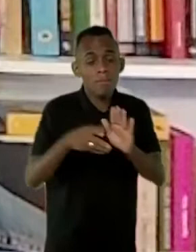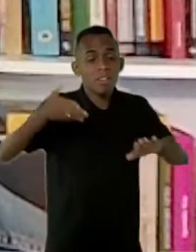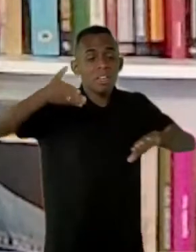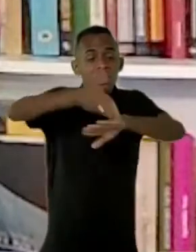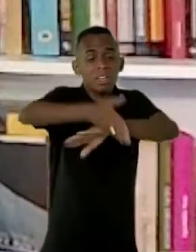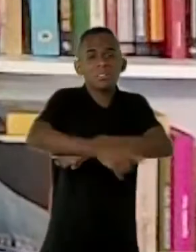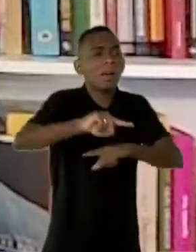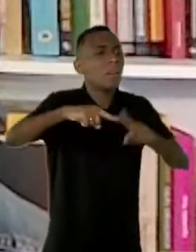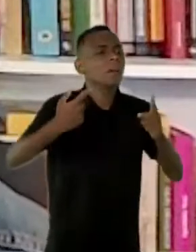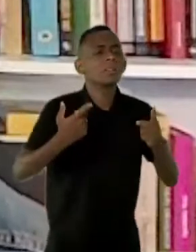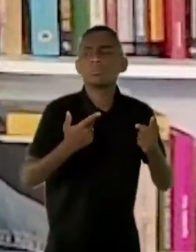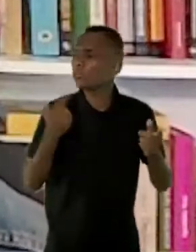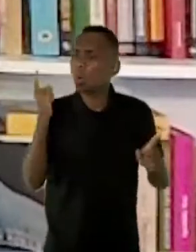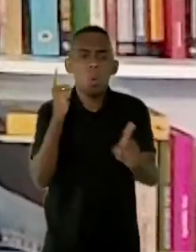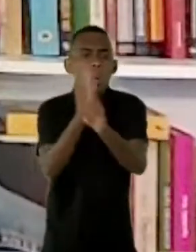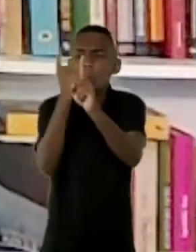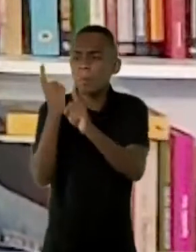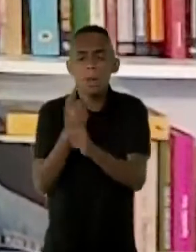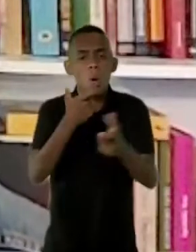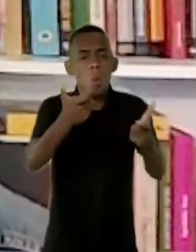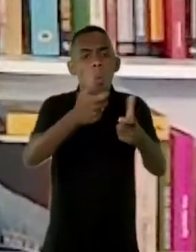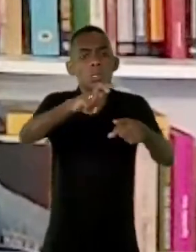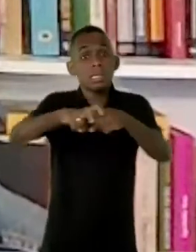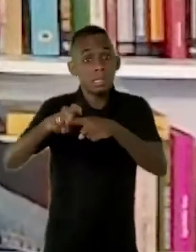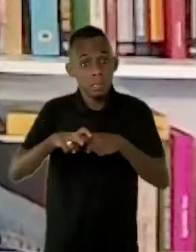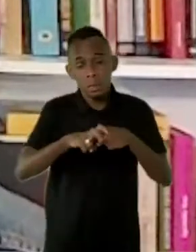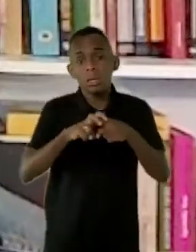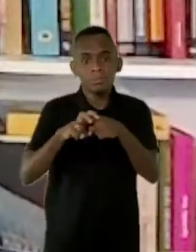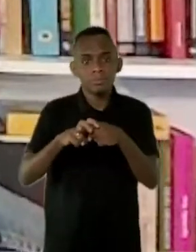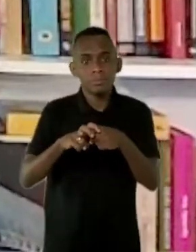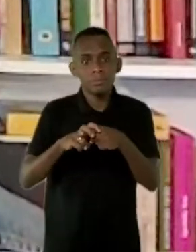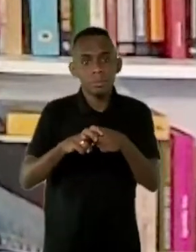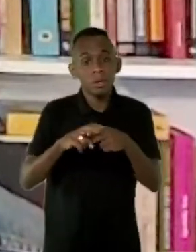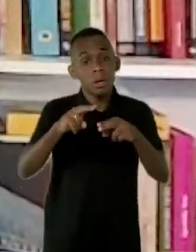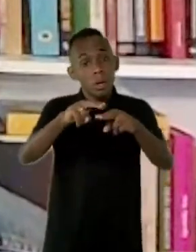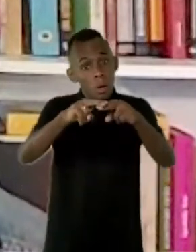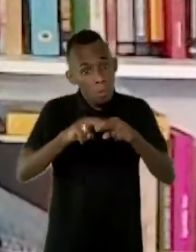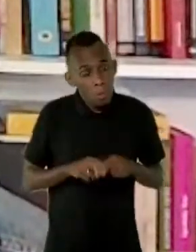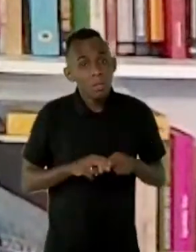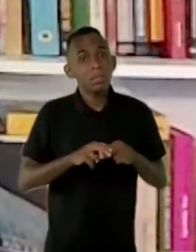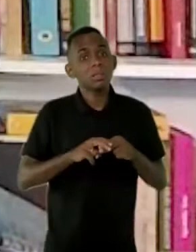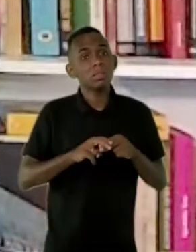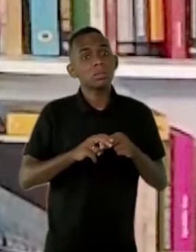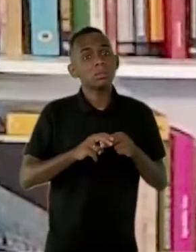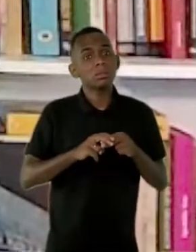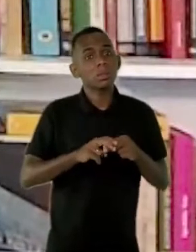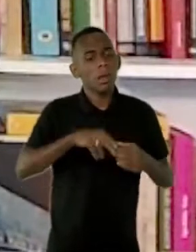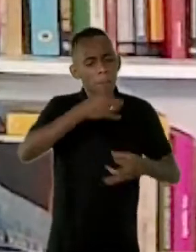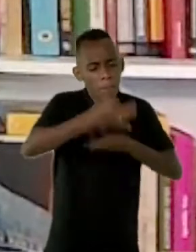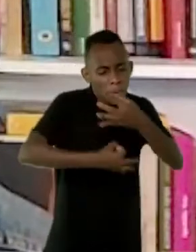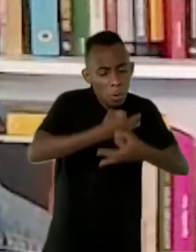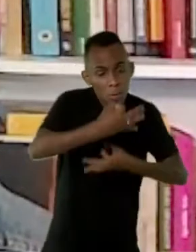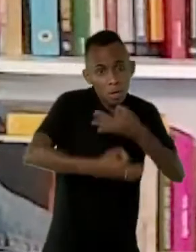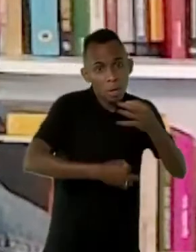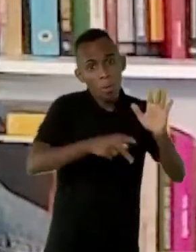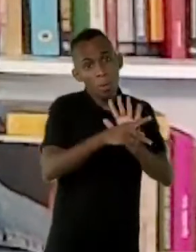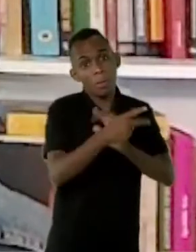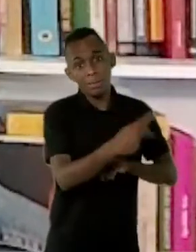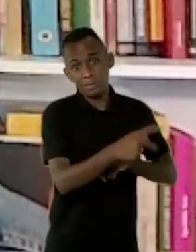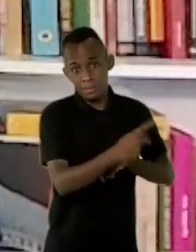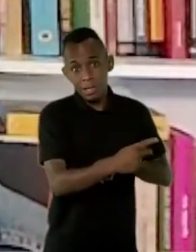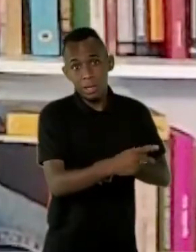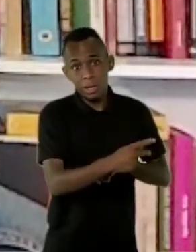encontrava lugar para ela sentar. Então, por essas críticas, por essas nuances de ironia, a Carolina